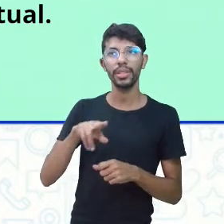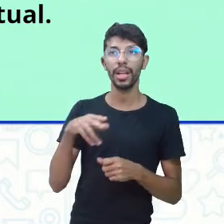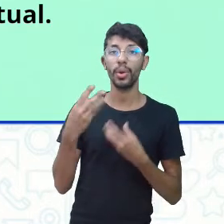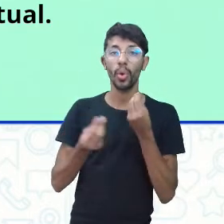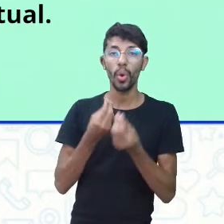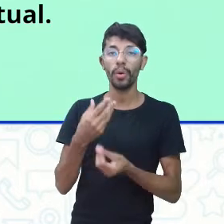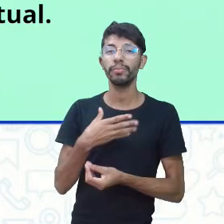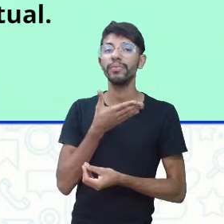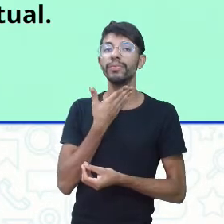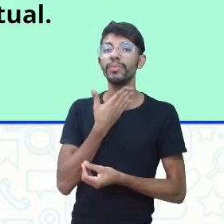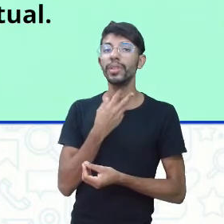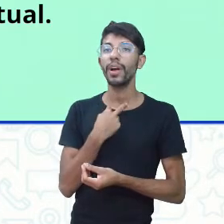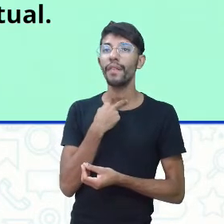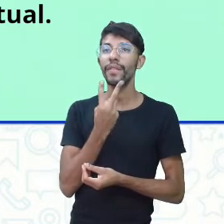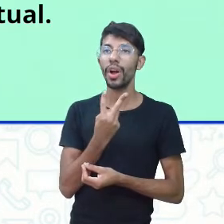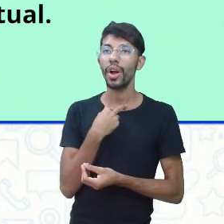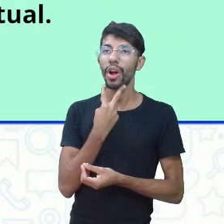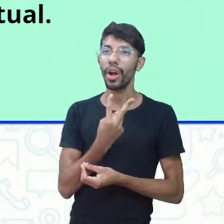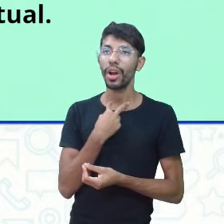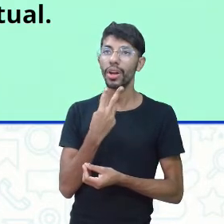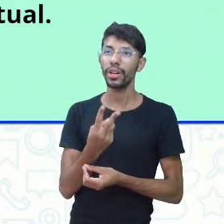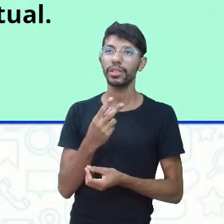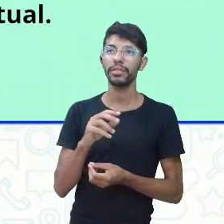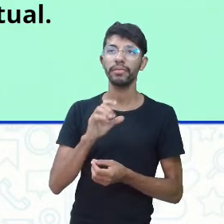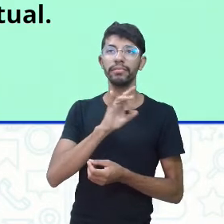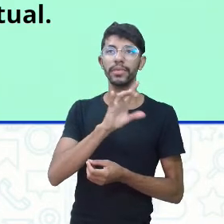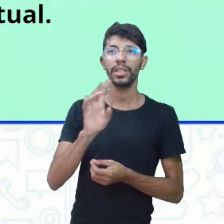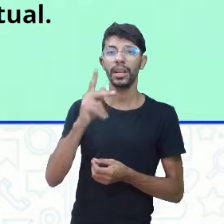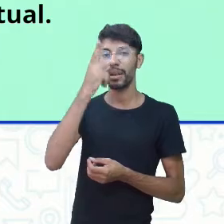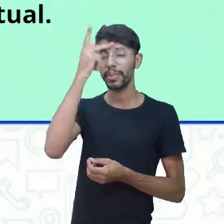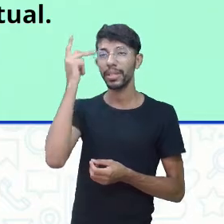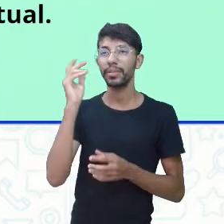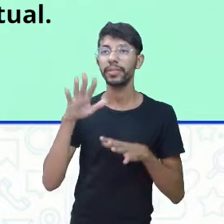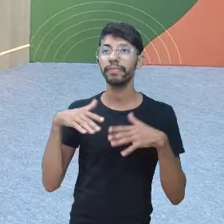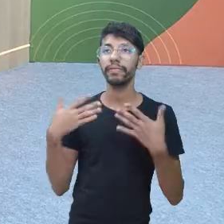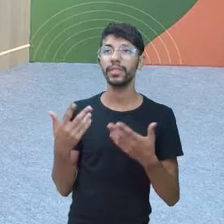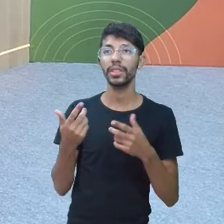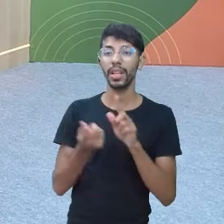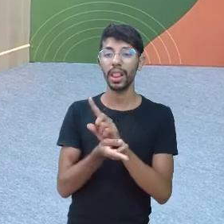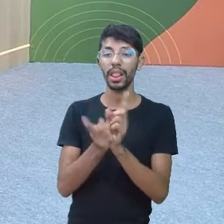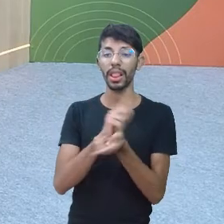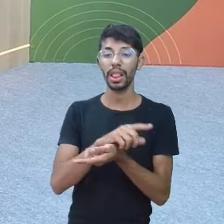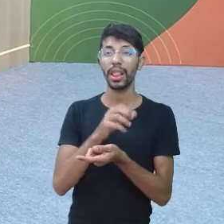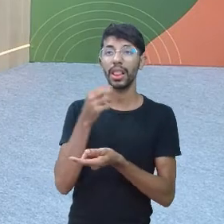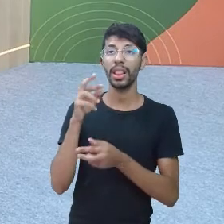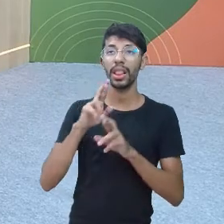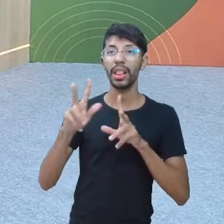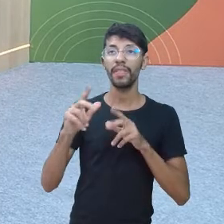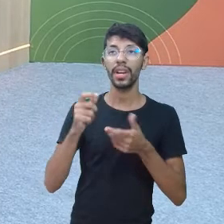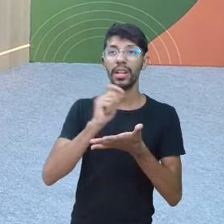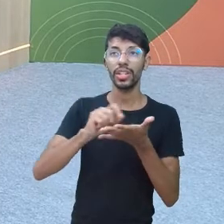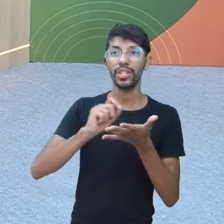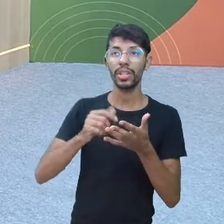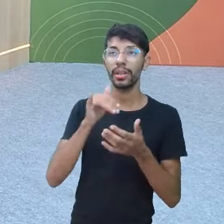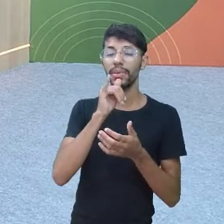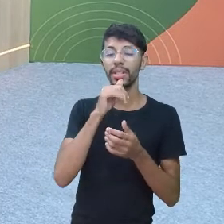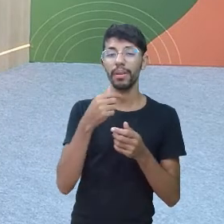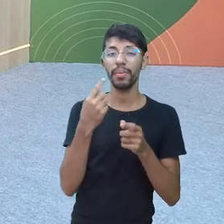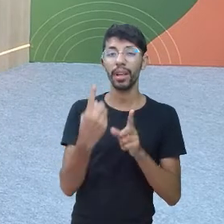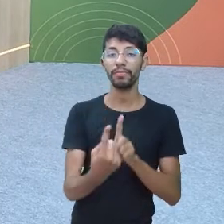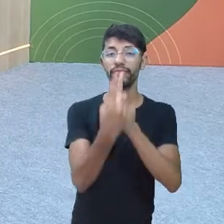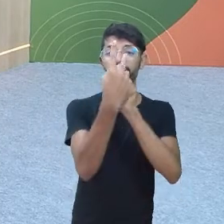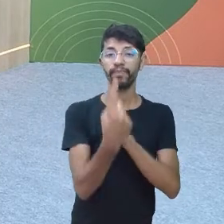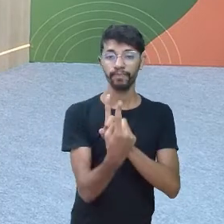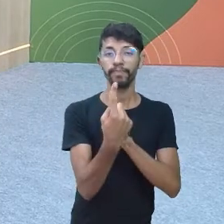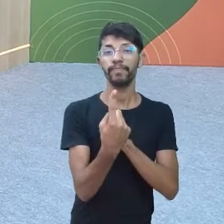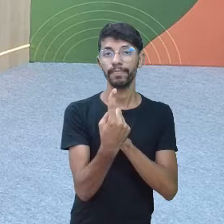voz, como eu estava falando, de cada interlocutor. E ao contrário da escrita, é dada frente a frente com a pessoa a quem falamos. Então, a